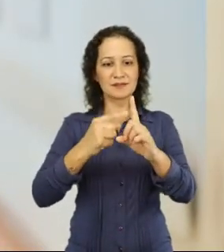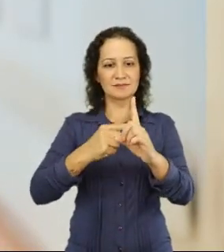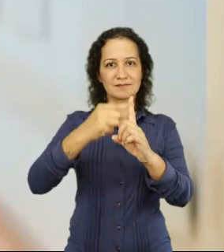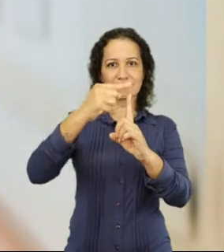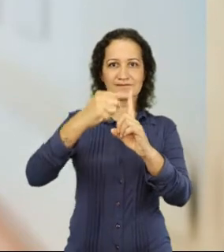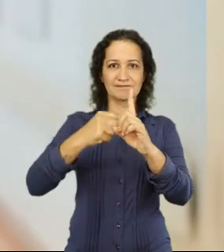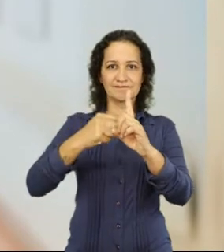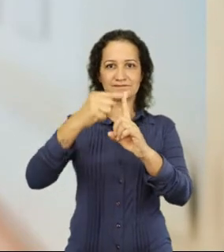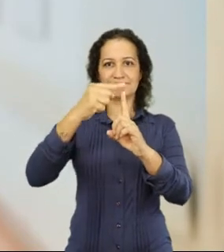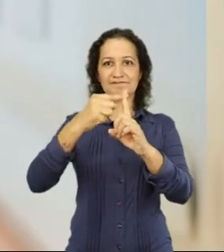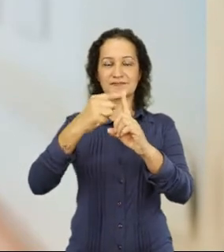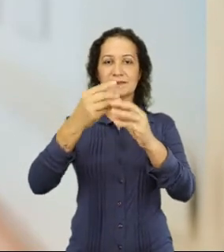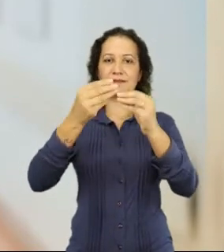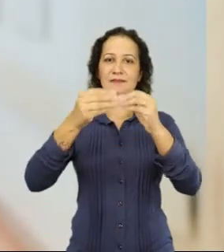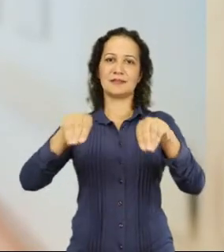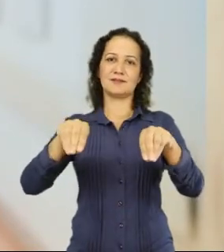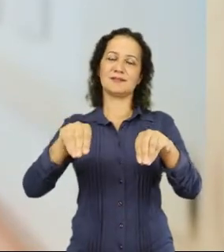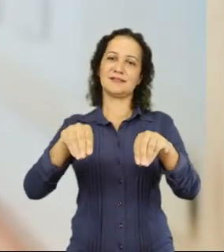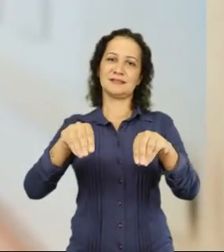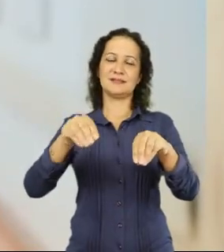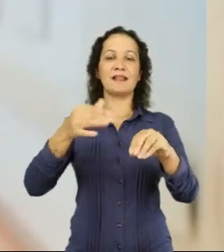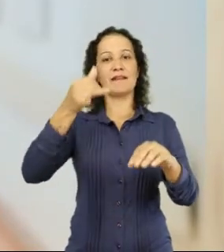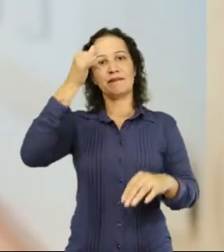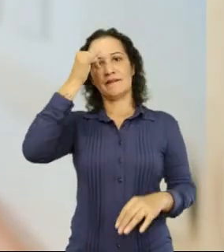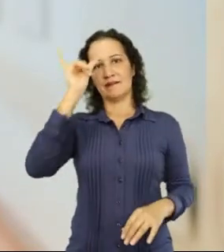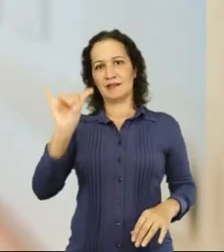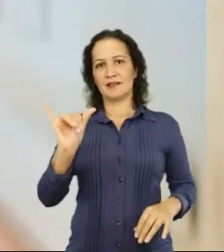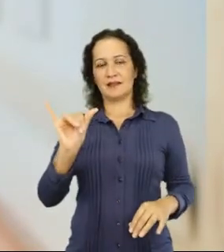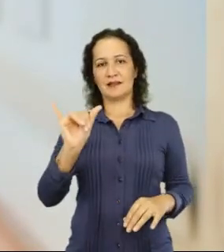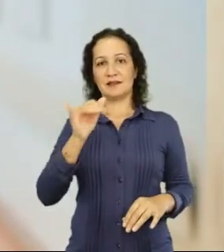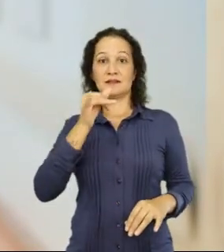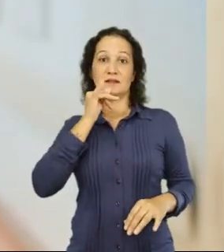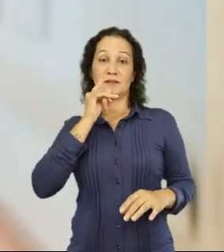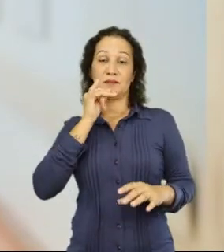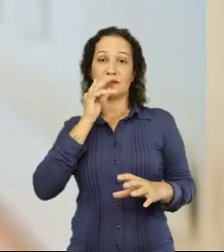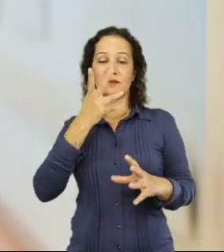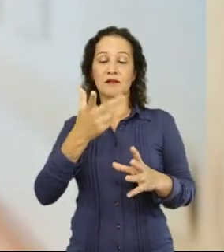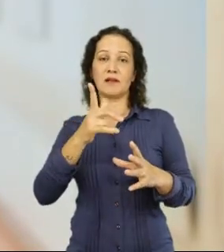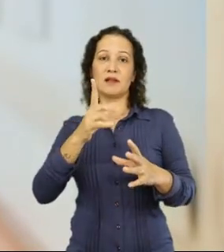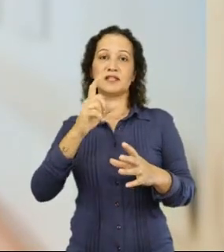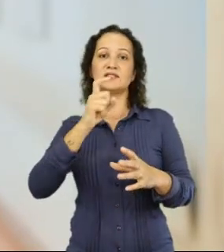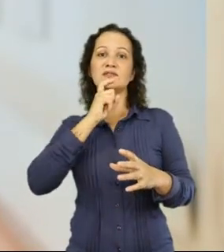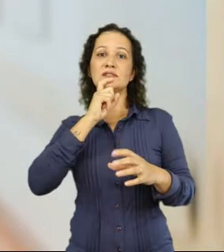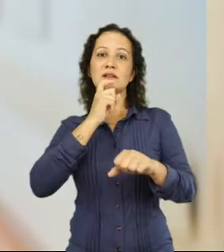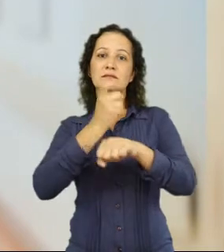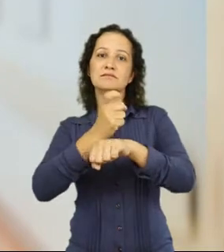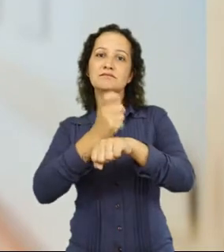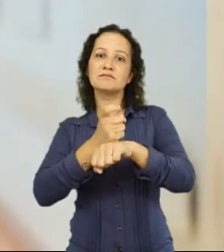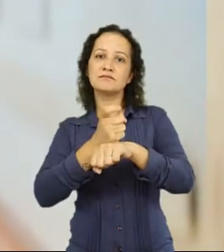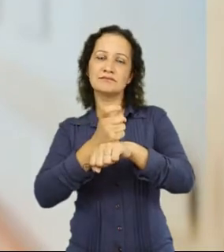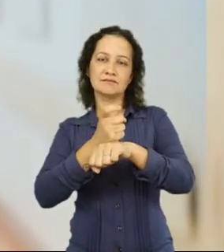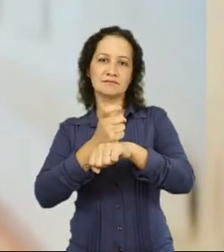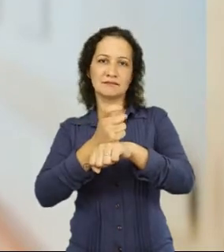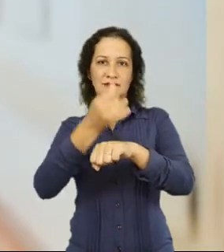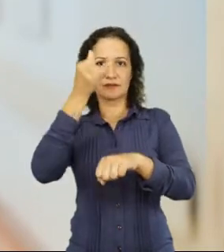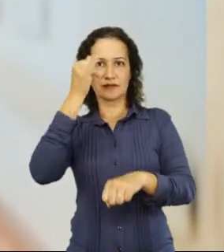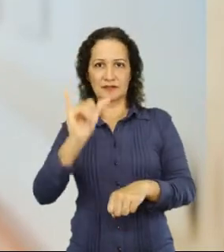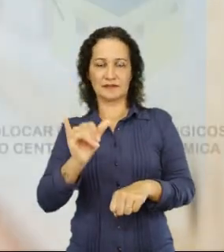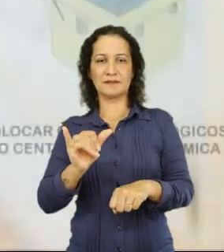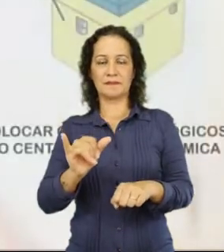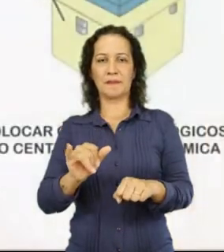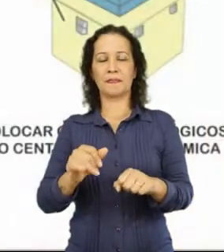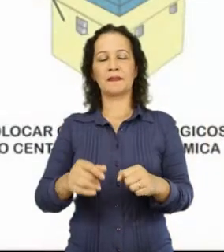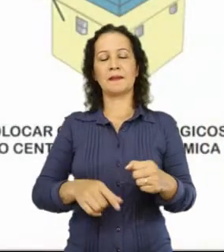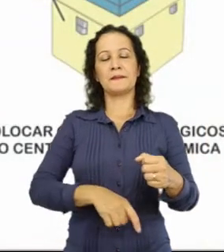da temperatura poderá ficar prejudicada, com o risco de congelamento, por exemplo, de doses dentro da caixa térmica. Em